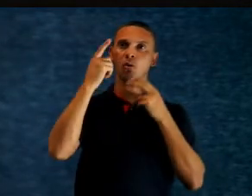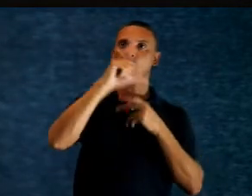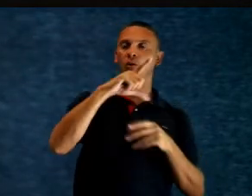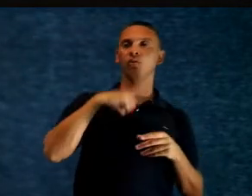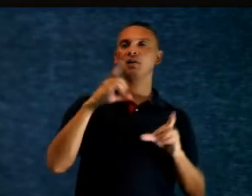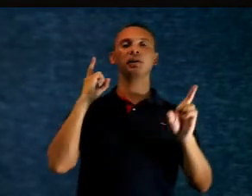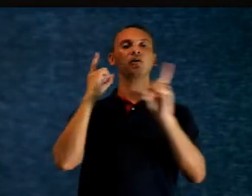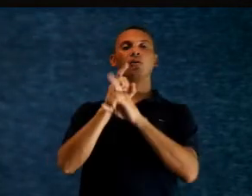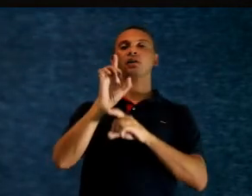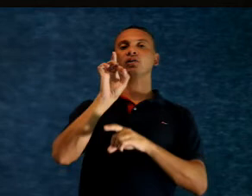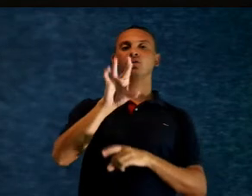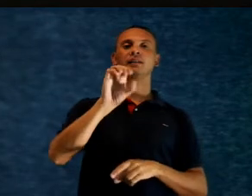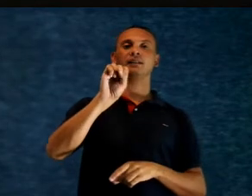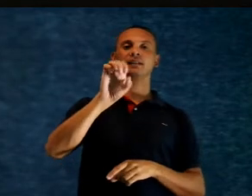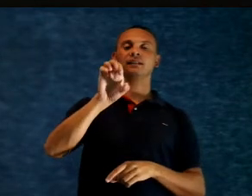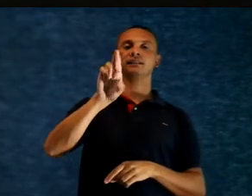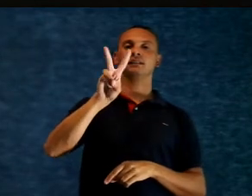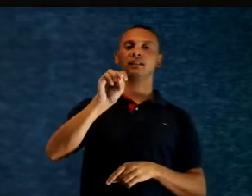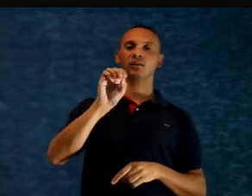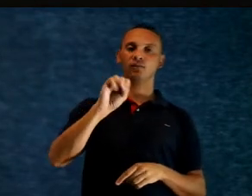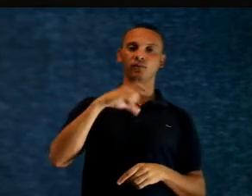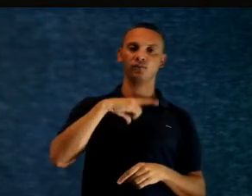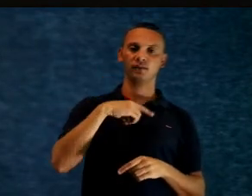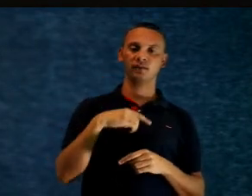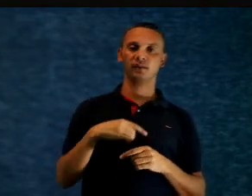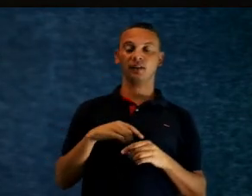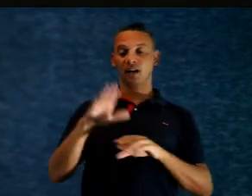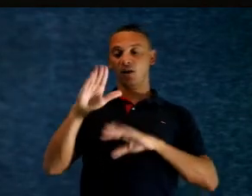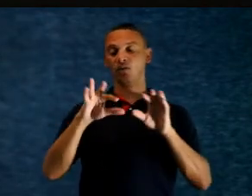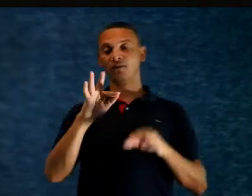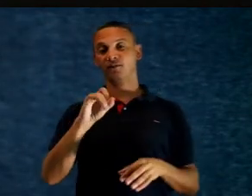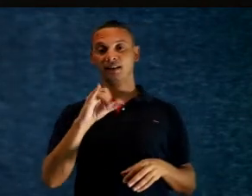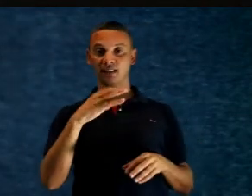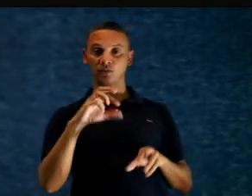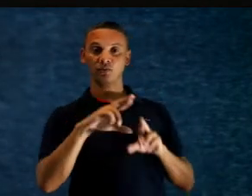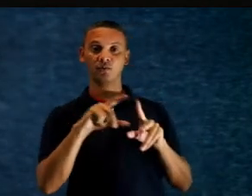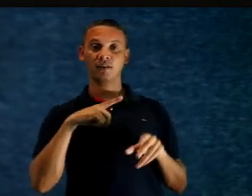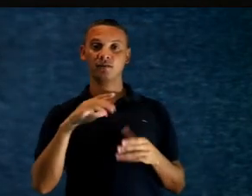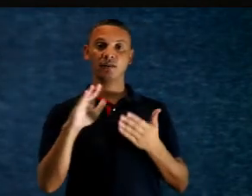sebo da internet, que é a Estante Virtual. Lá você encontra